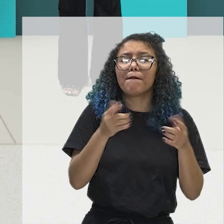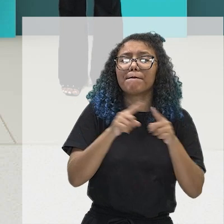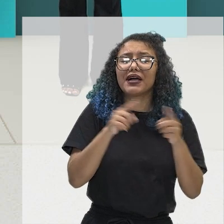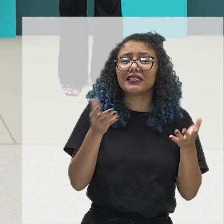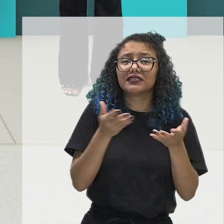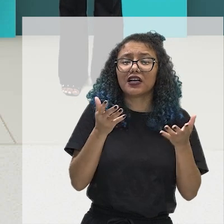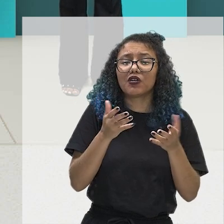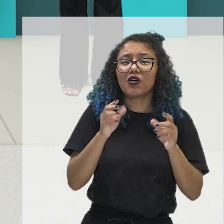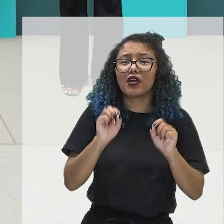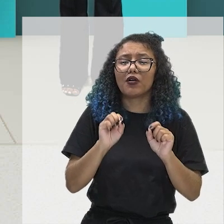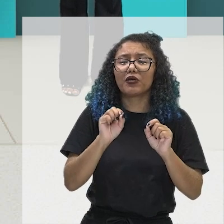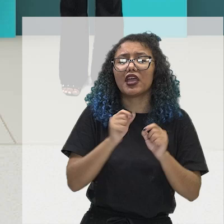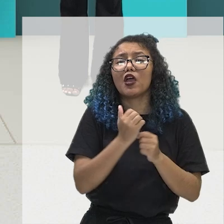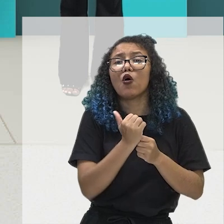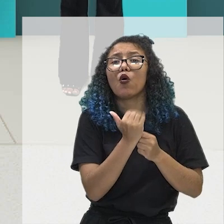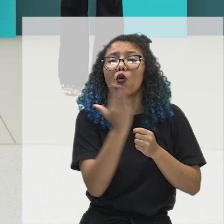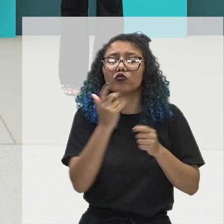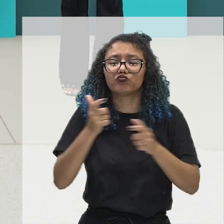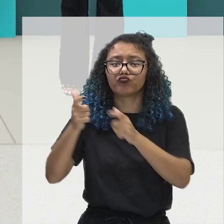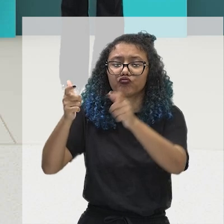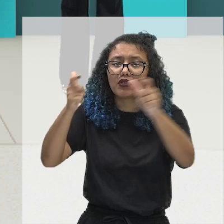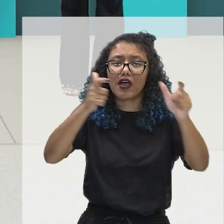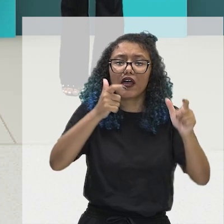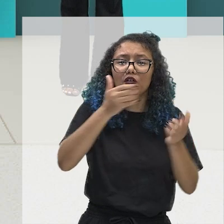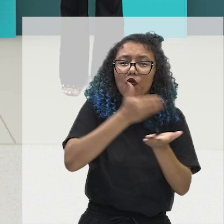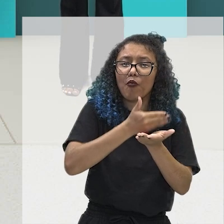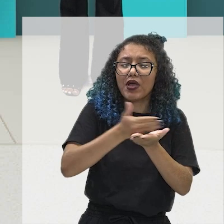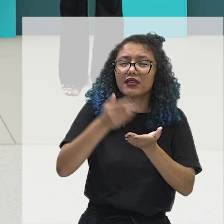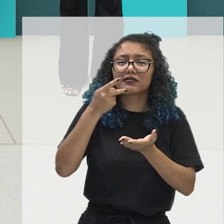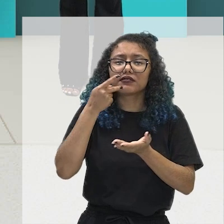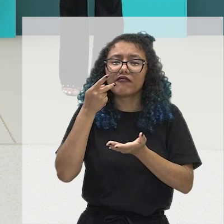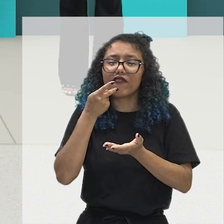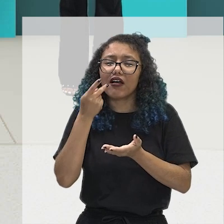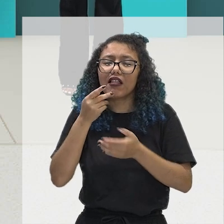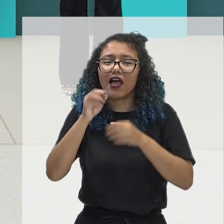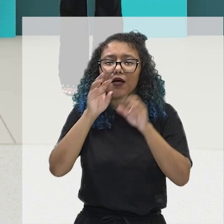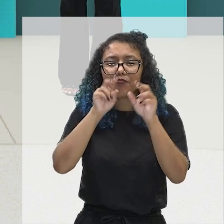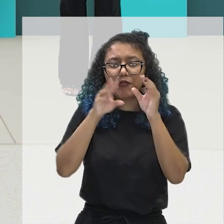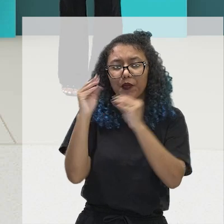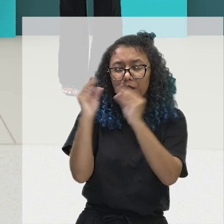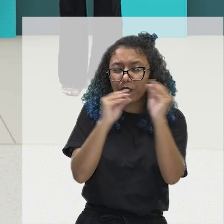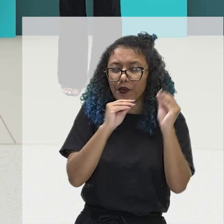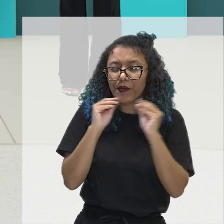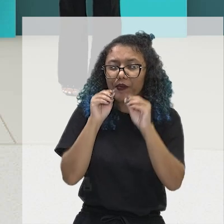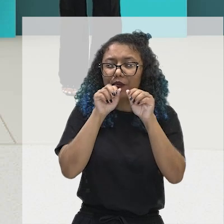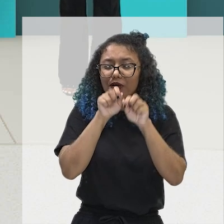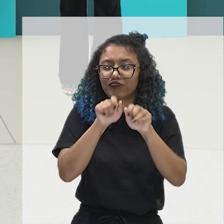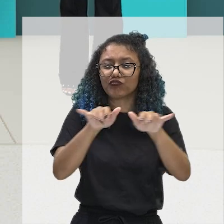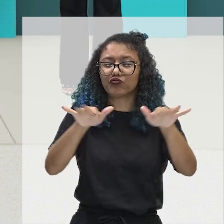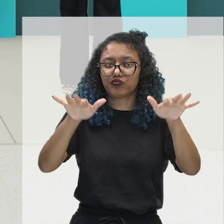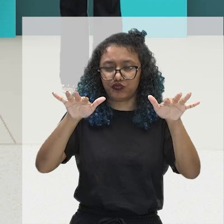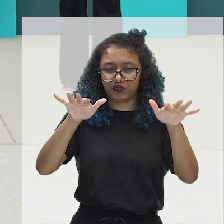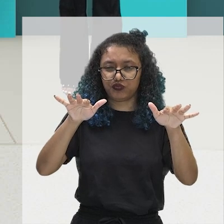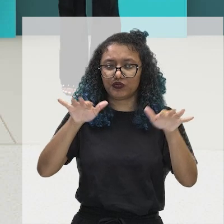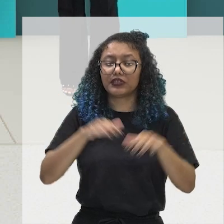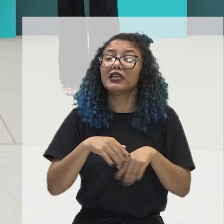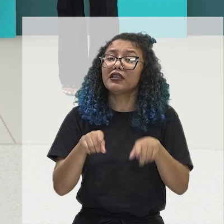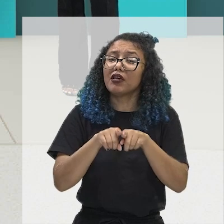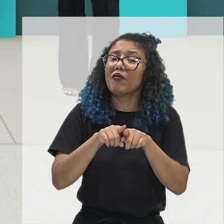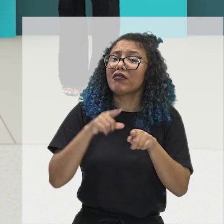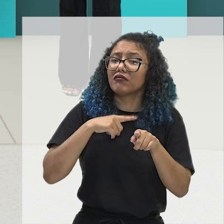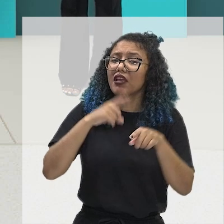por várias pessoas de vários lugares do mundo. E por isso, assim como nós vimos na língua portuguesa, ela também